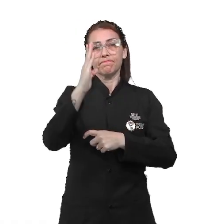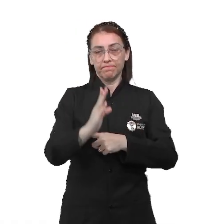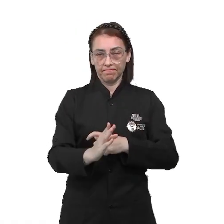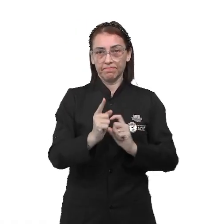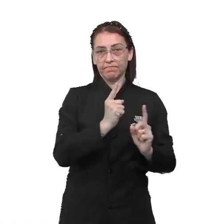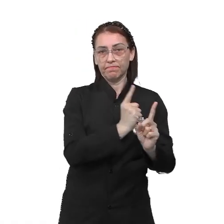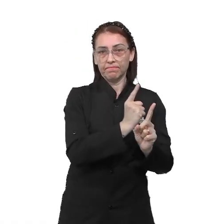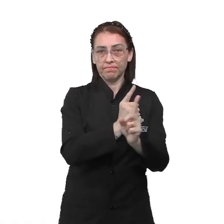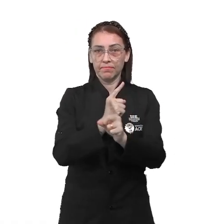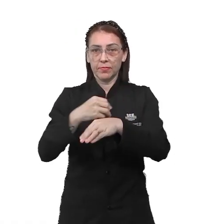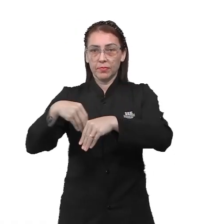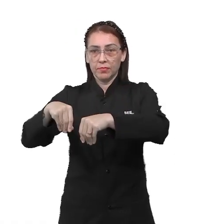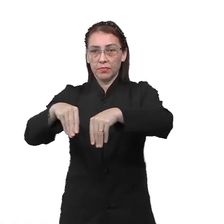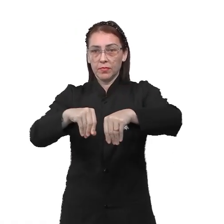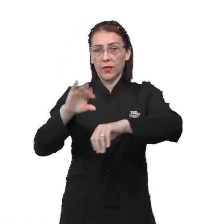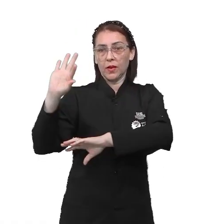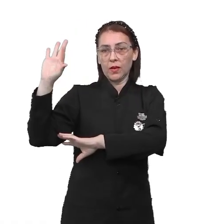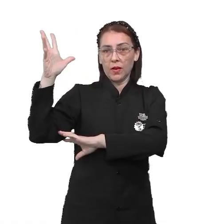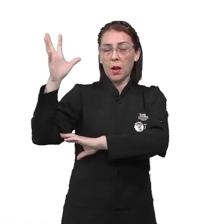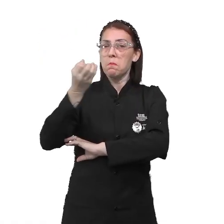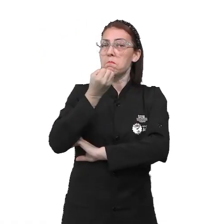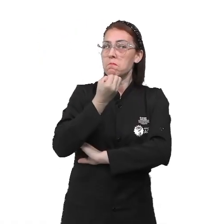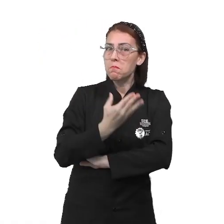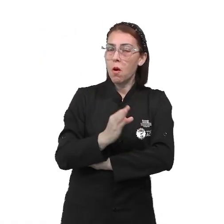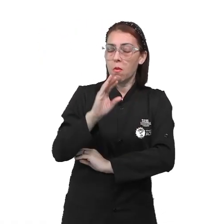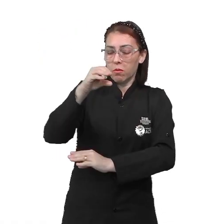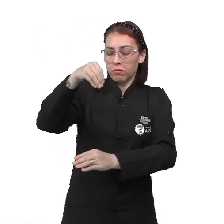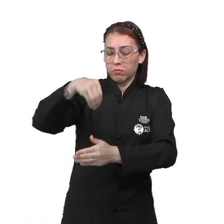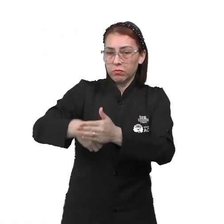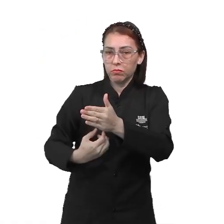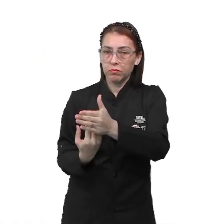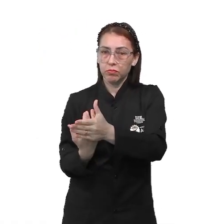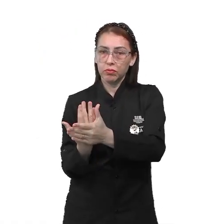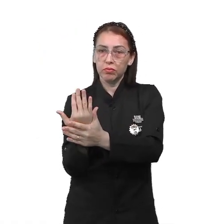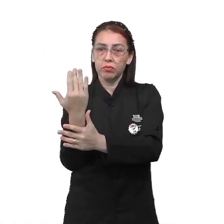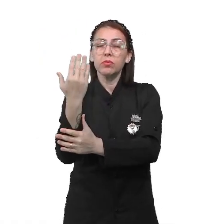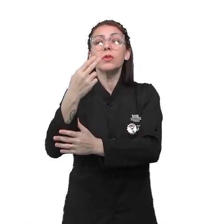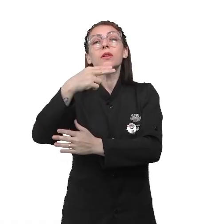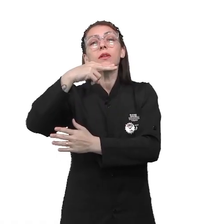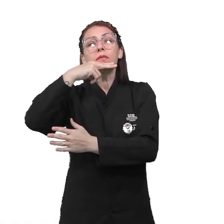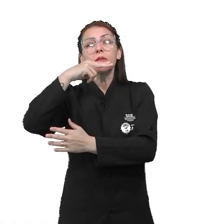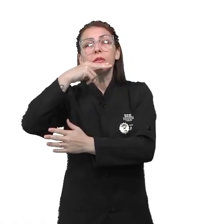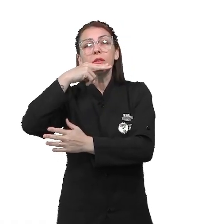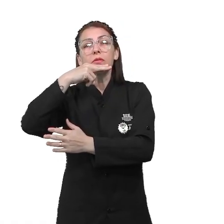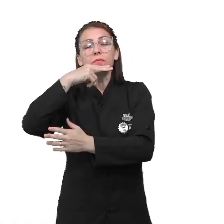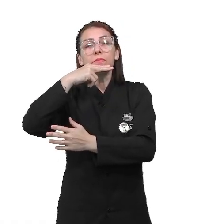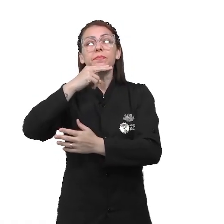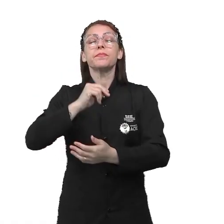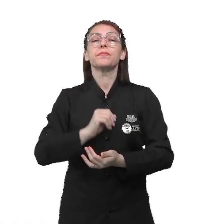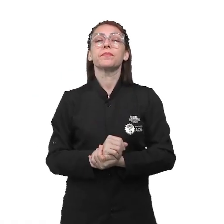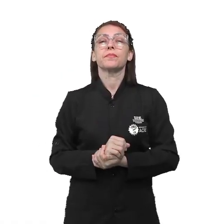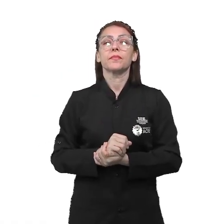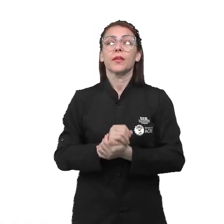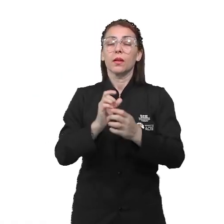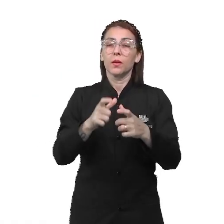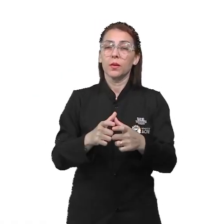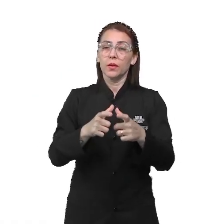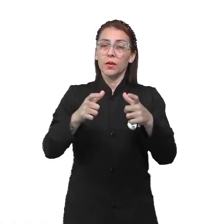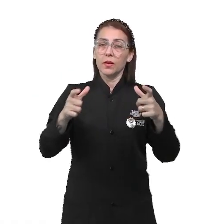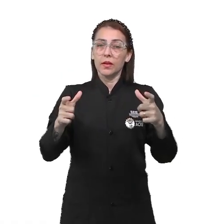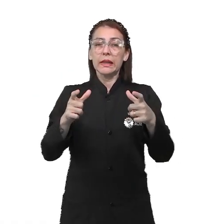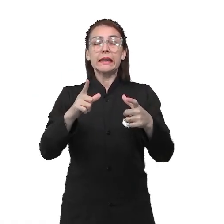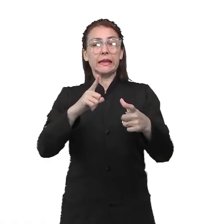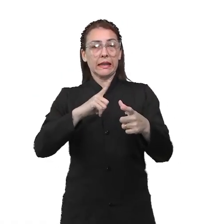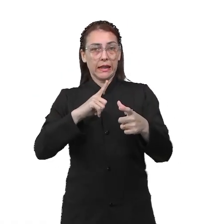reunia solo e clima favorável ao cultivo da cana-de-açúcar, tá? Então, a expansão da lavoura